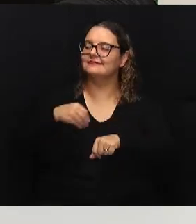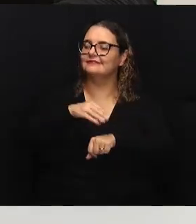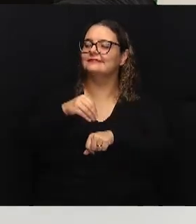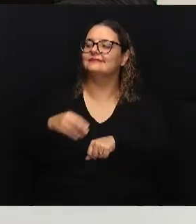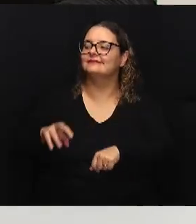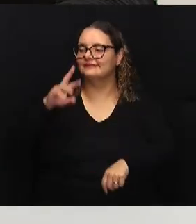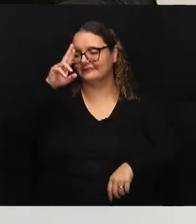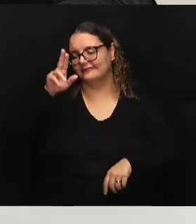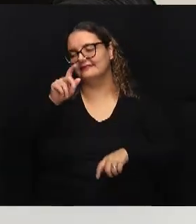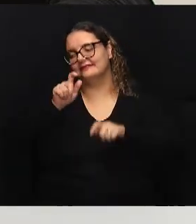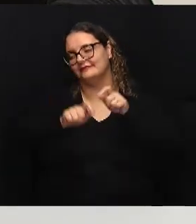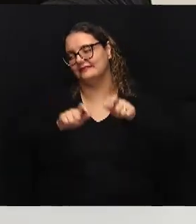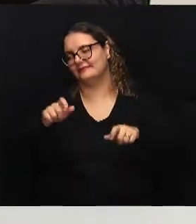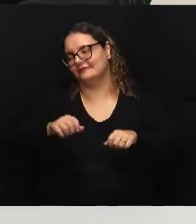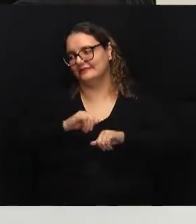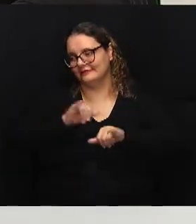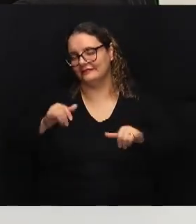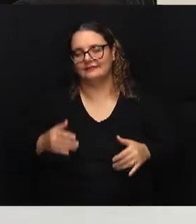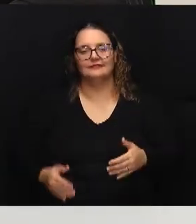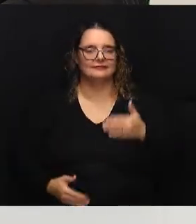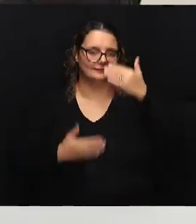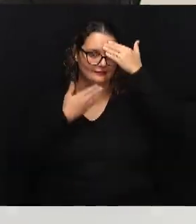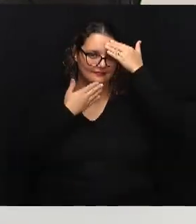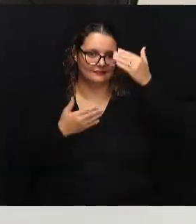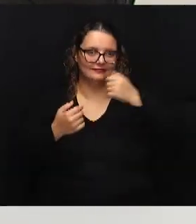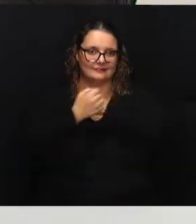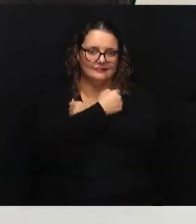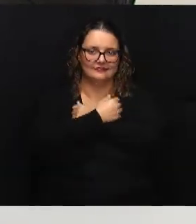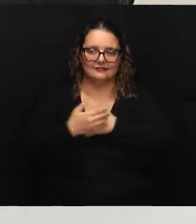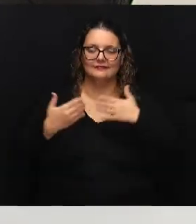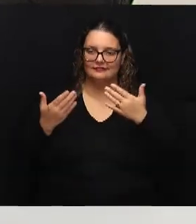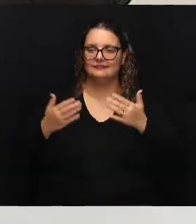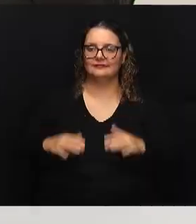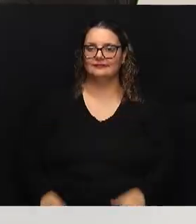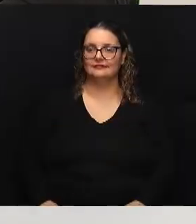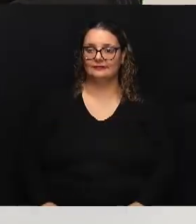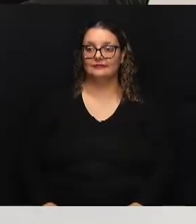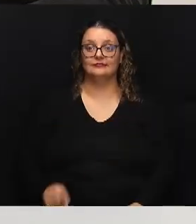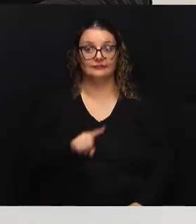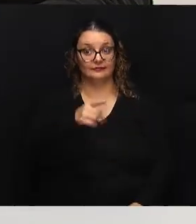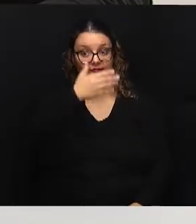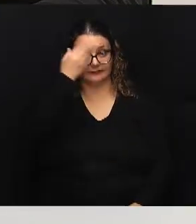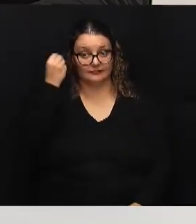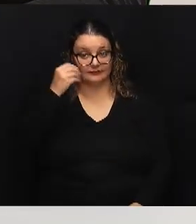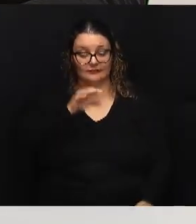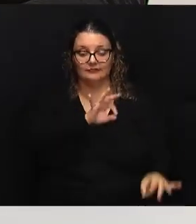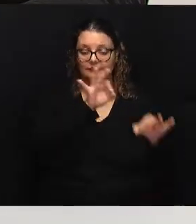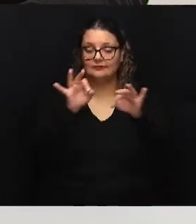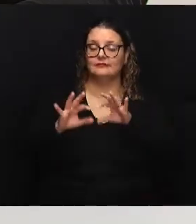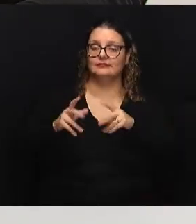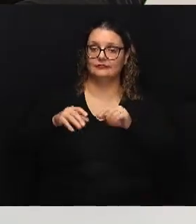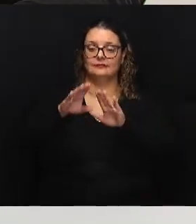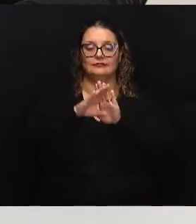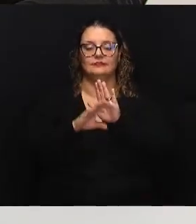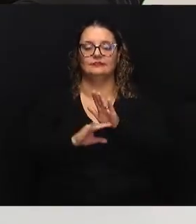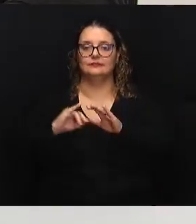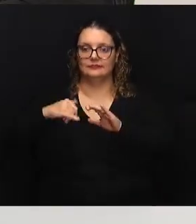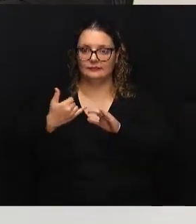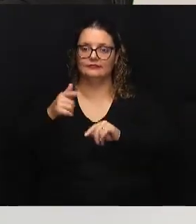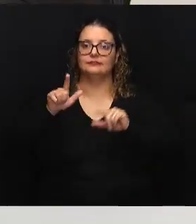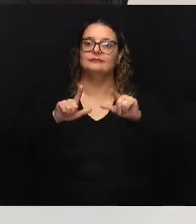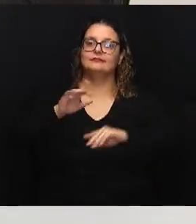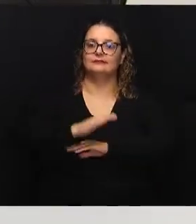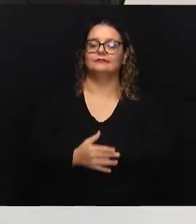para o pessoal de casa, viu? Obrigado, um grande abraço. Pessoal, não se esqueçam de acompanhar toda a nossa programação no YouTube TV